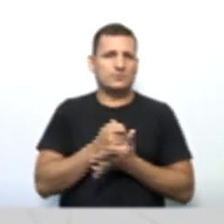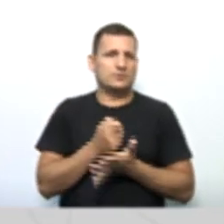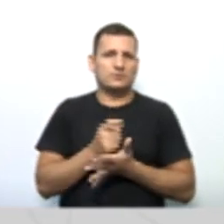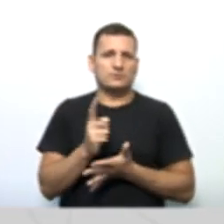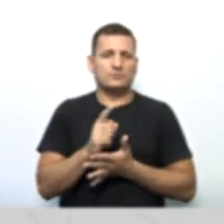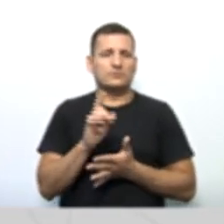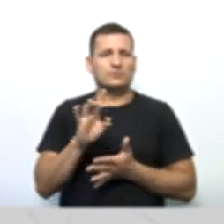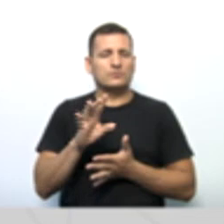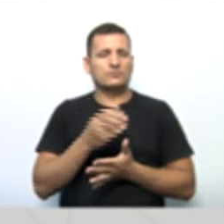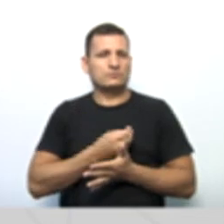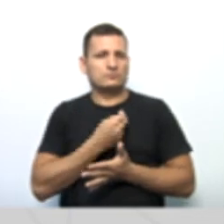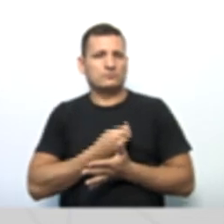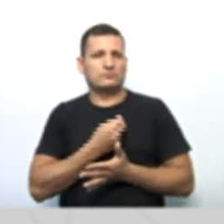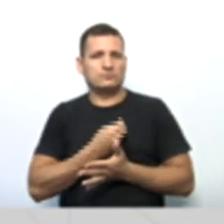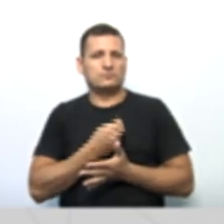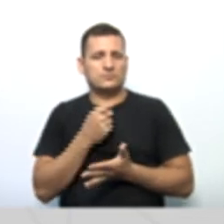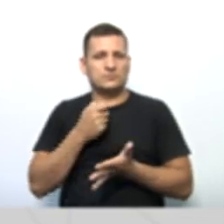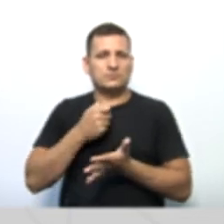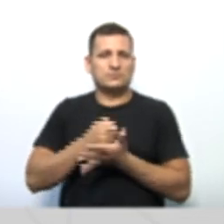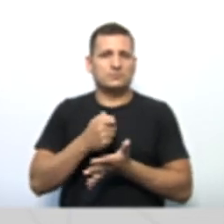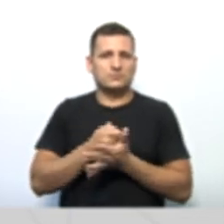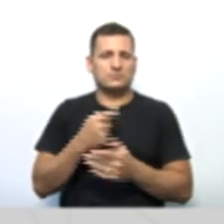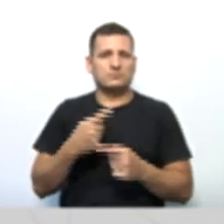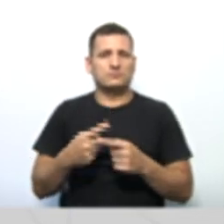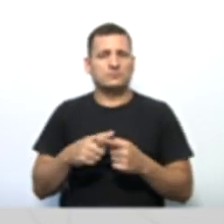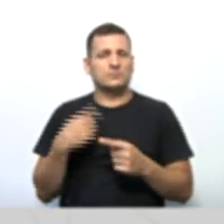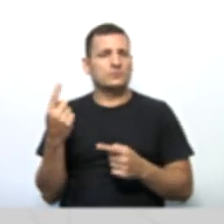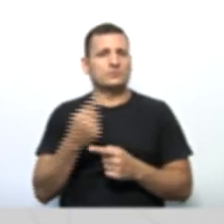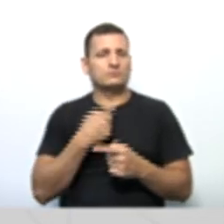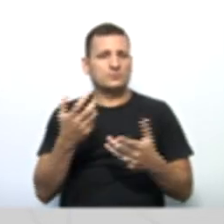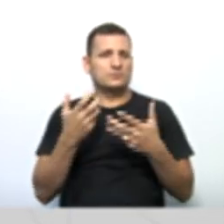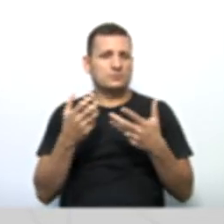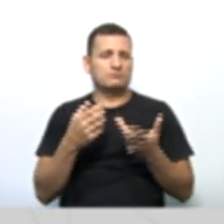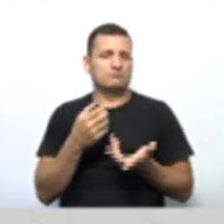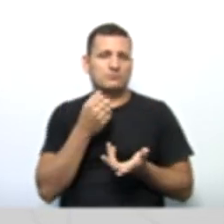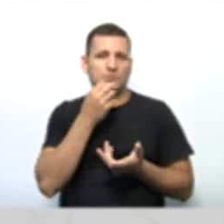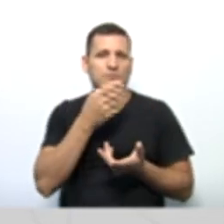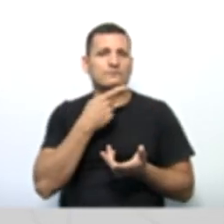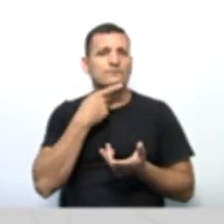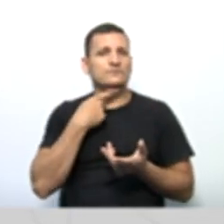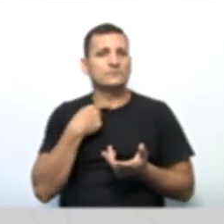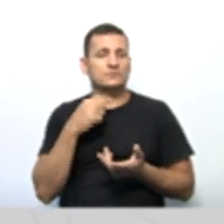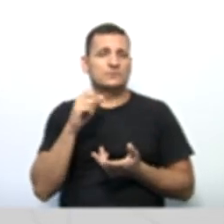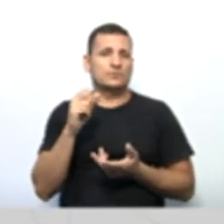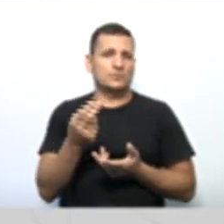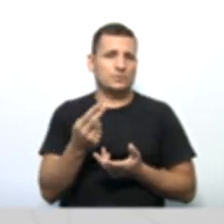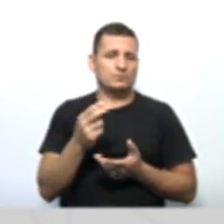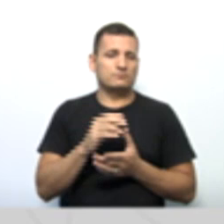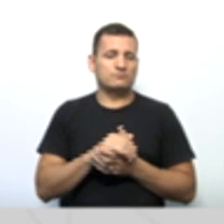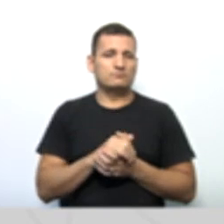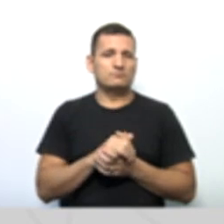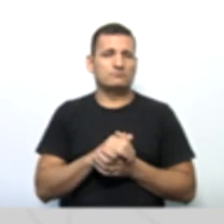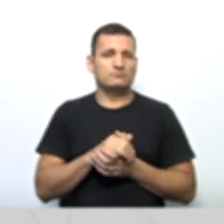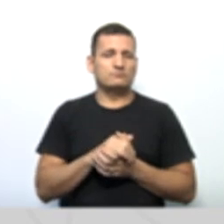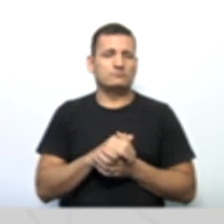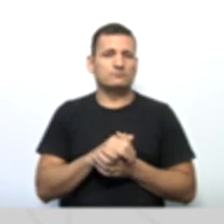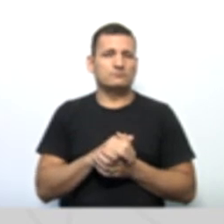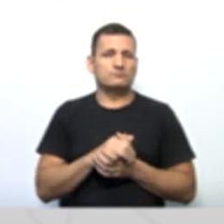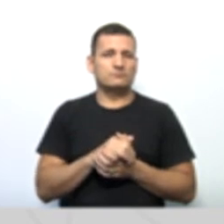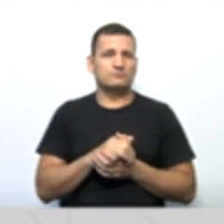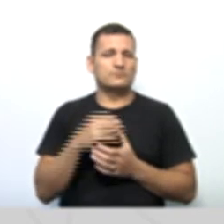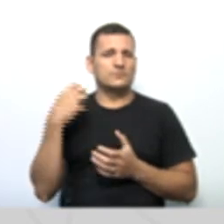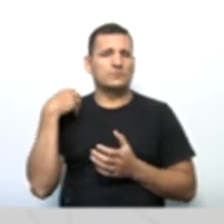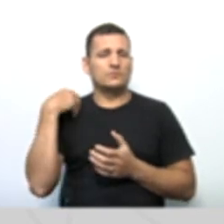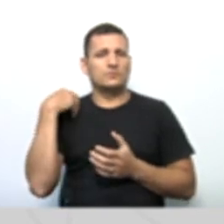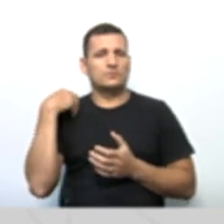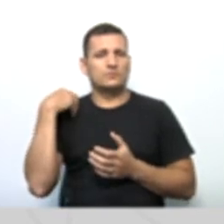normas pelo dever, porque nós queremos, pela boa vontade. Ou então, buscando lá em Aristóteles, um valor, que pode